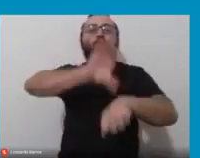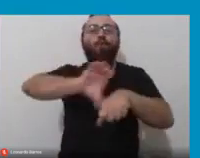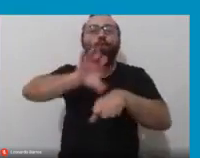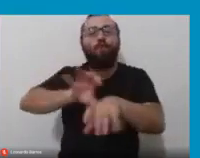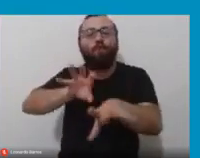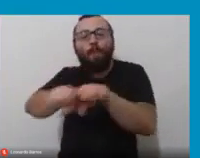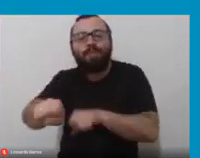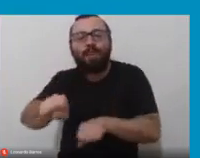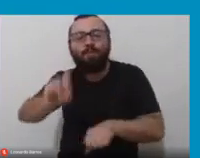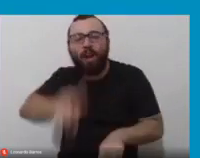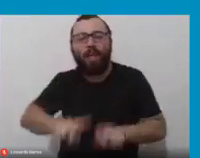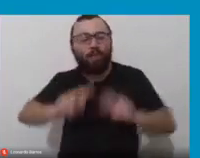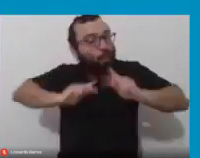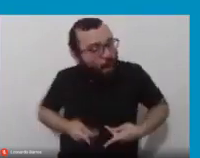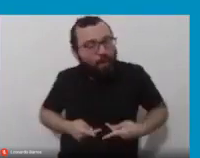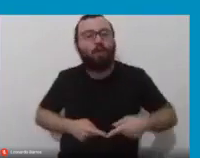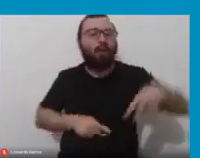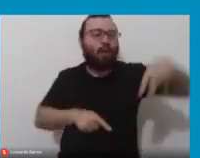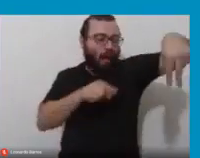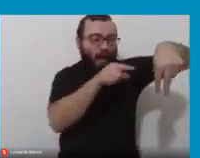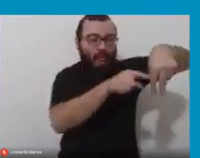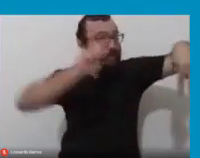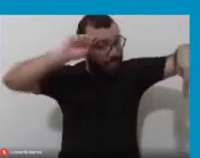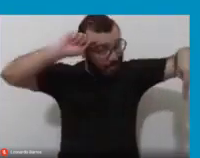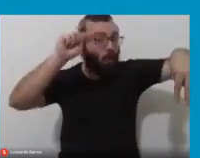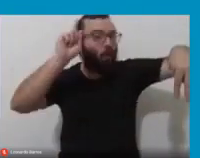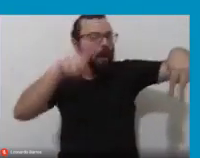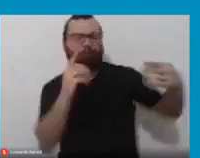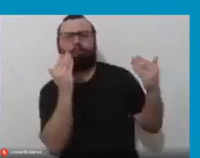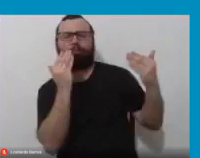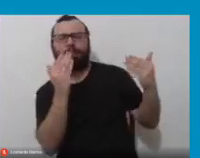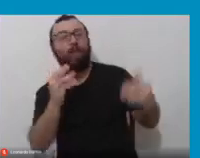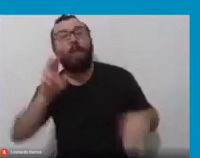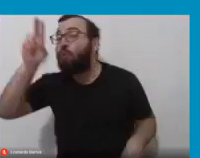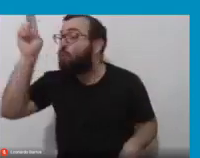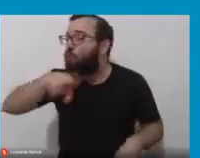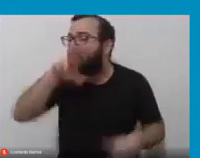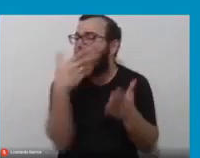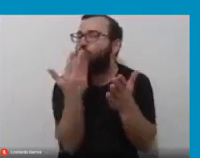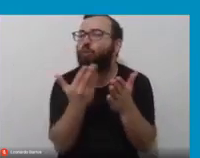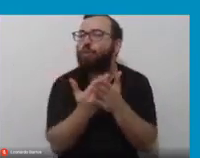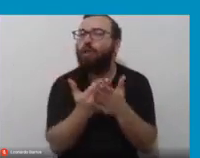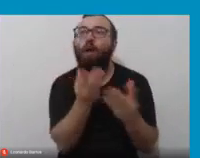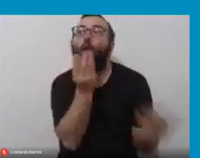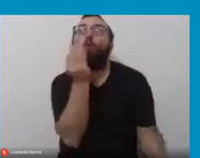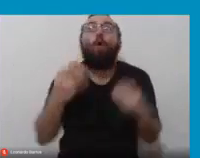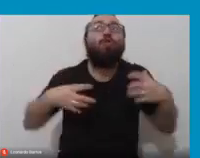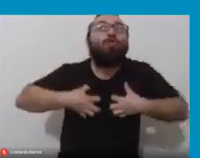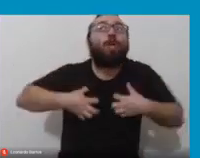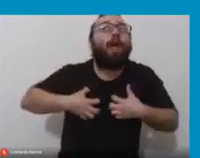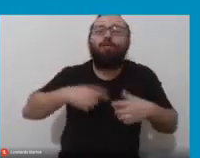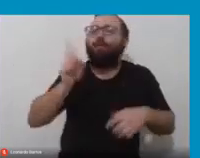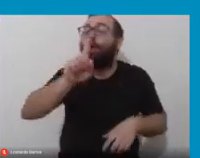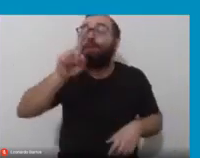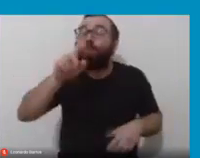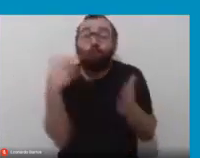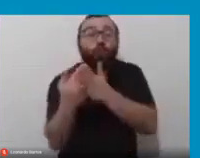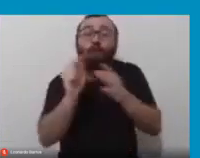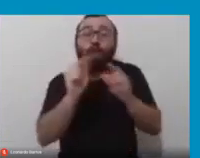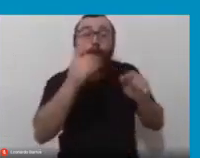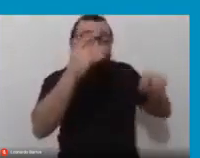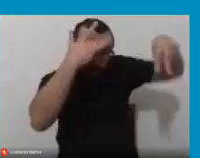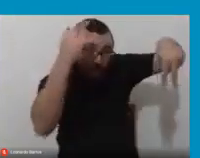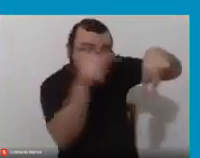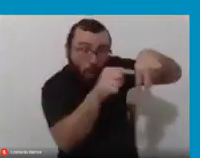o negro é o sujeito suspeito, não se estudam comportamentos suspeitos, se estudam sujeitos suspeitos, que em geral são os negros, em